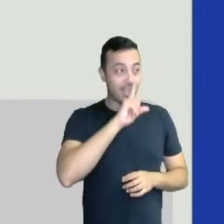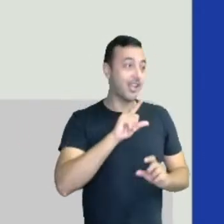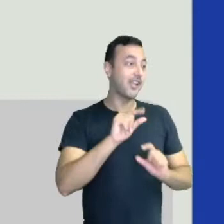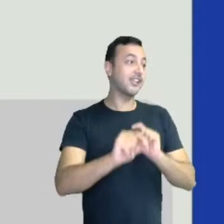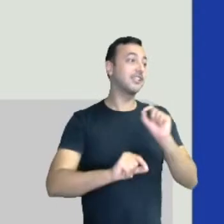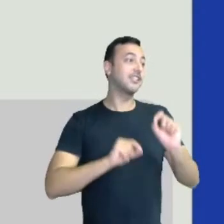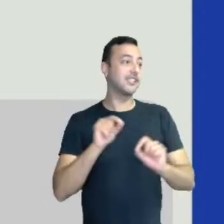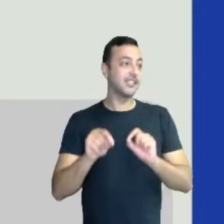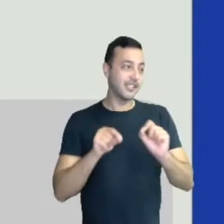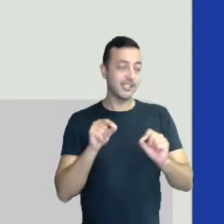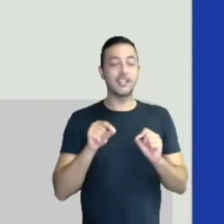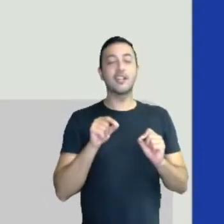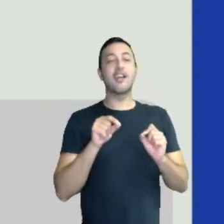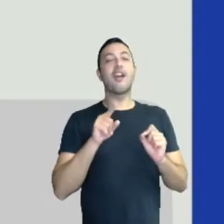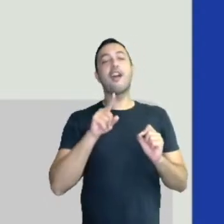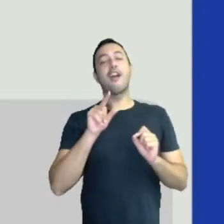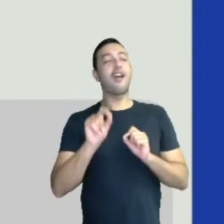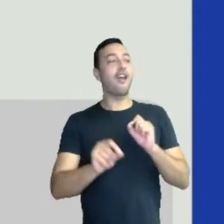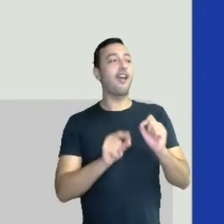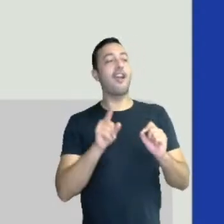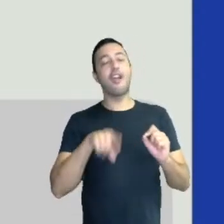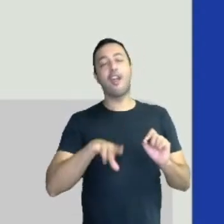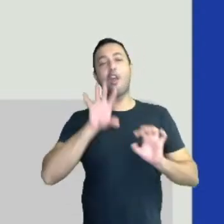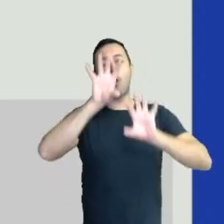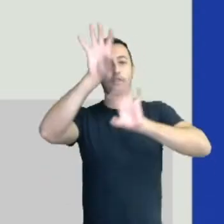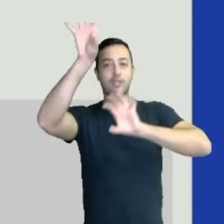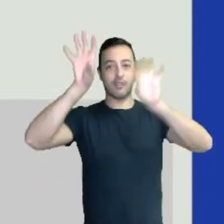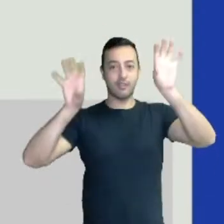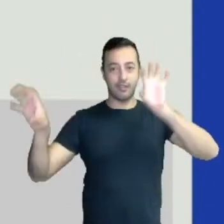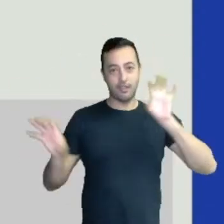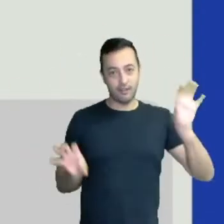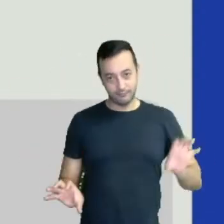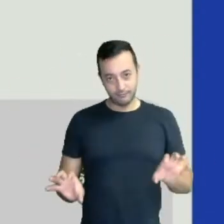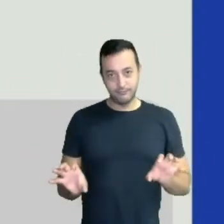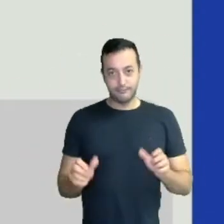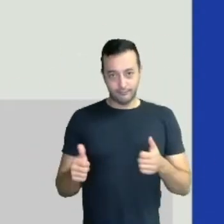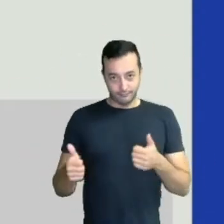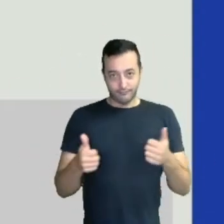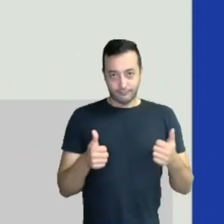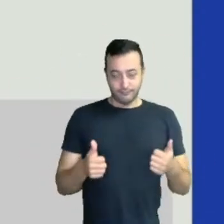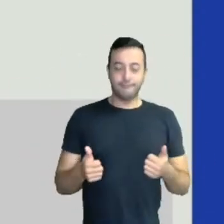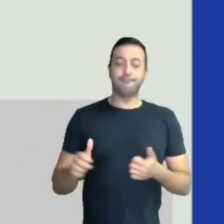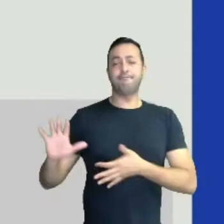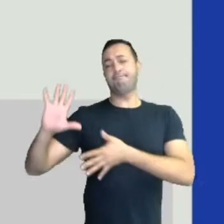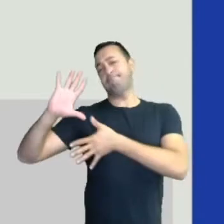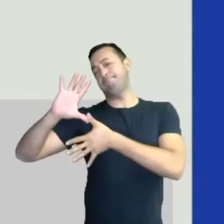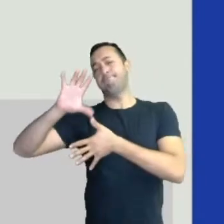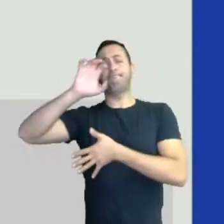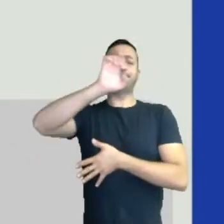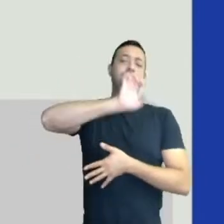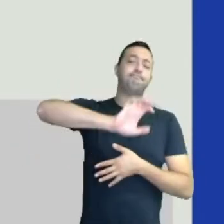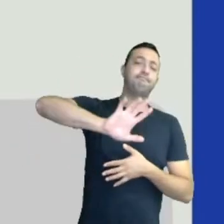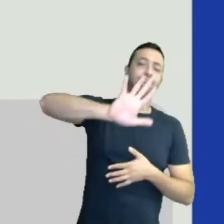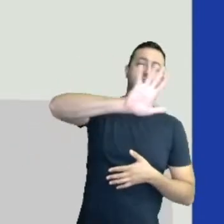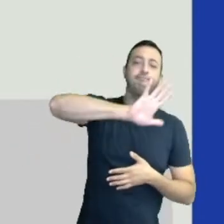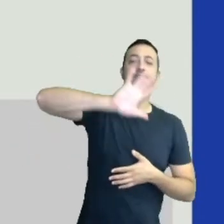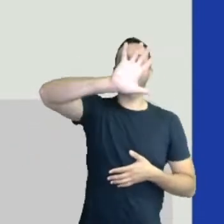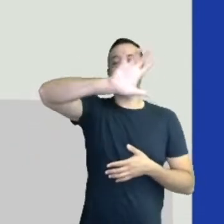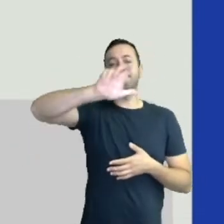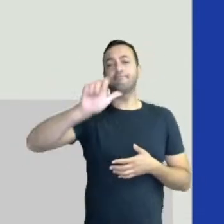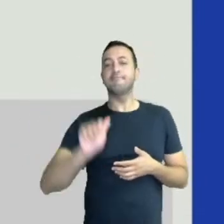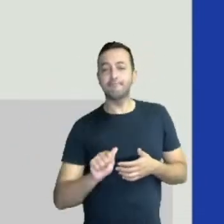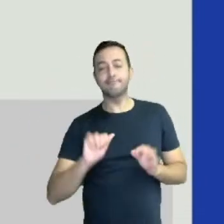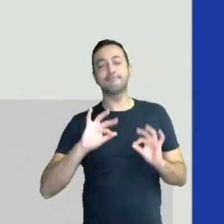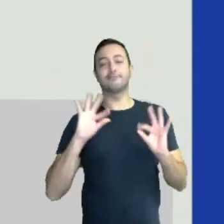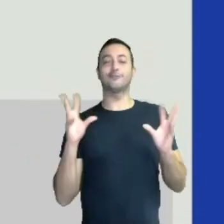do mapa mundo, que é essa primeira imagem, são os continentes, tá bom? Continente americano, europeu, África e